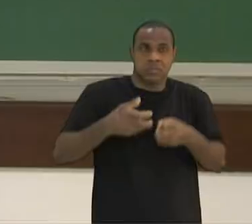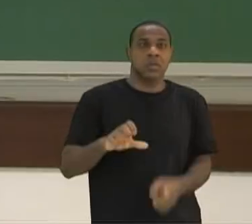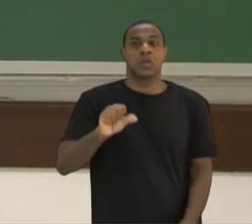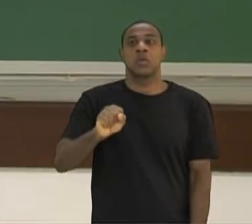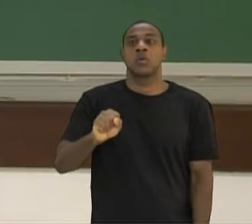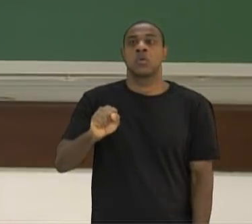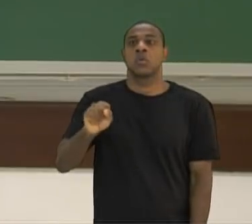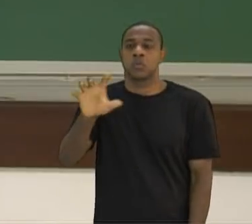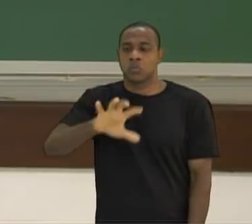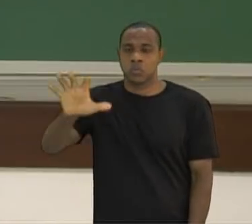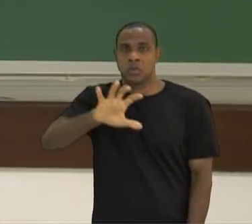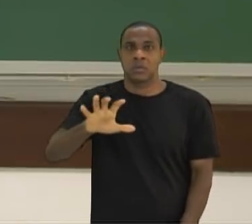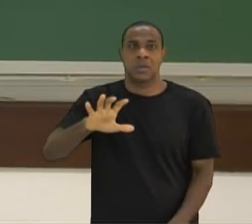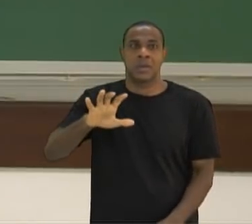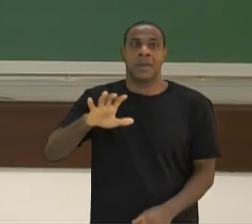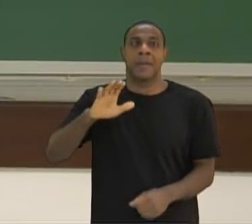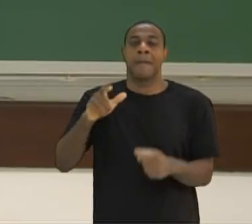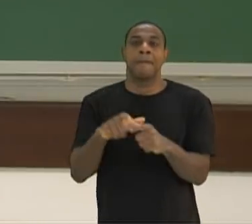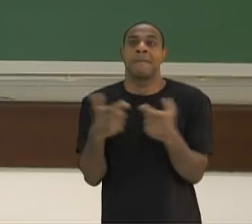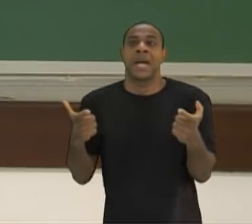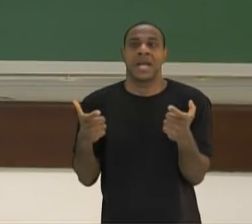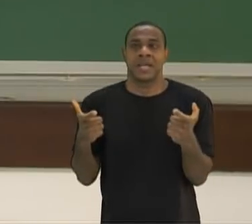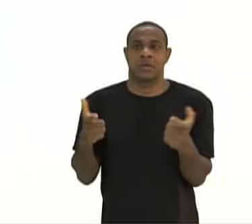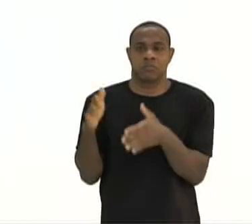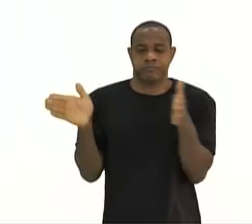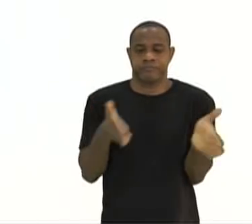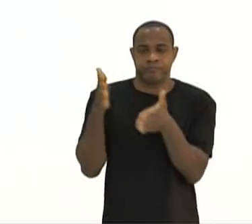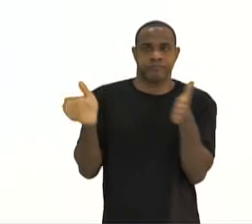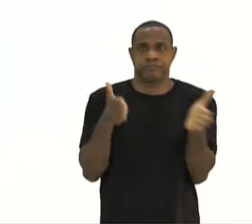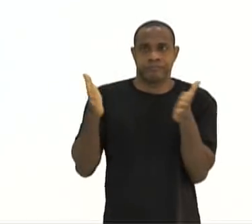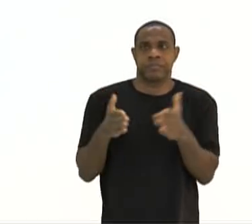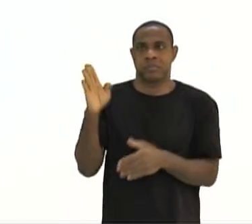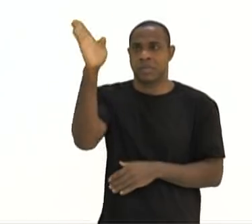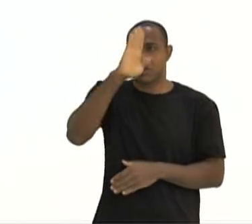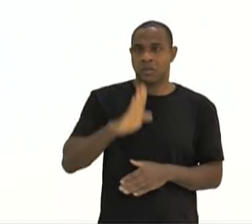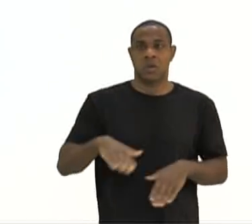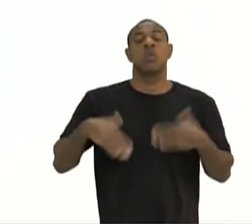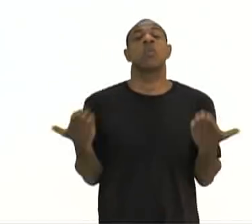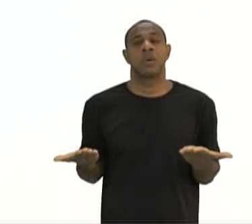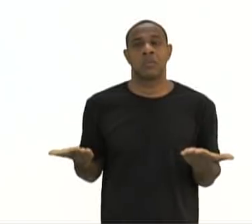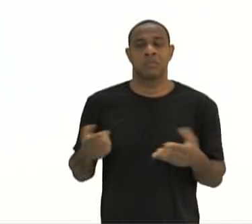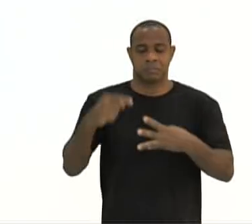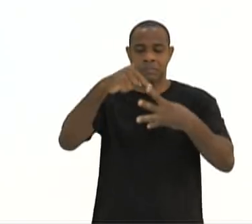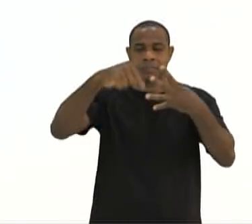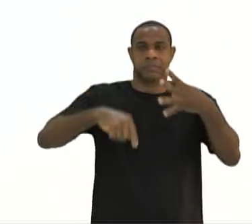maior produtora nacional. Do que nós estamos falando? Responda, a gente já corrige.